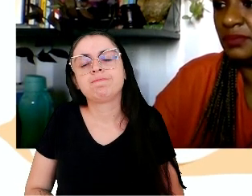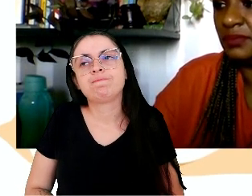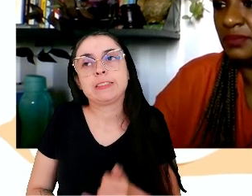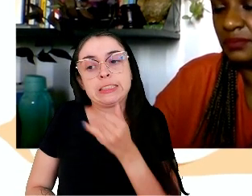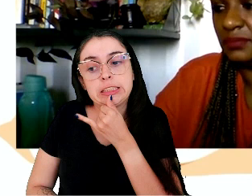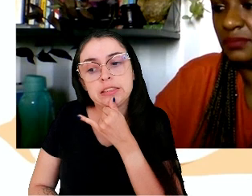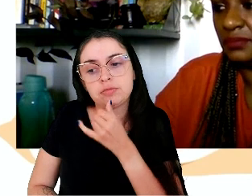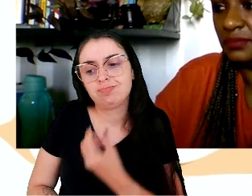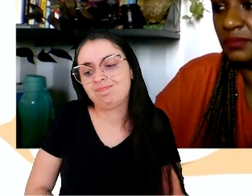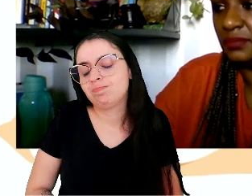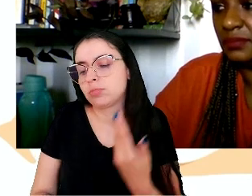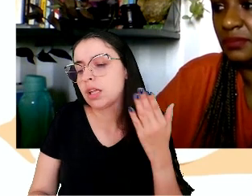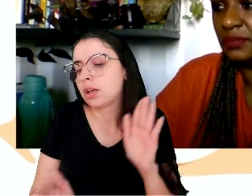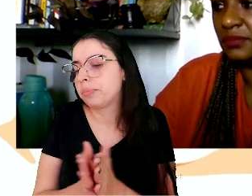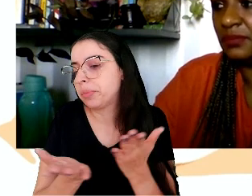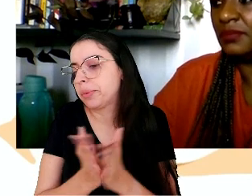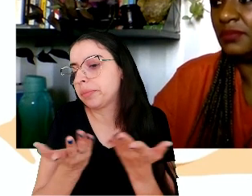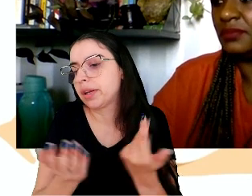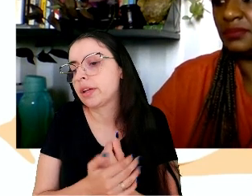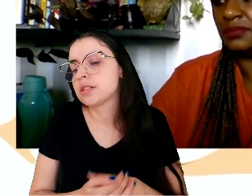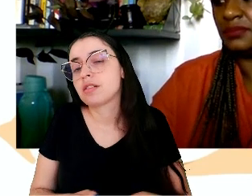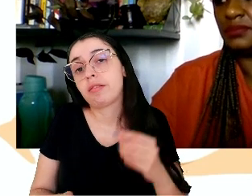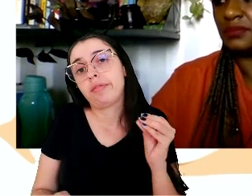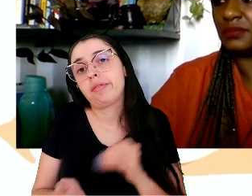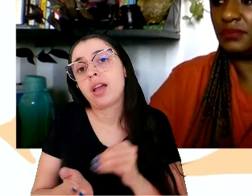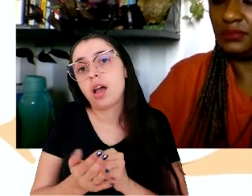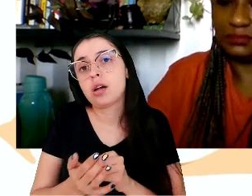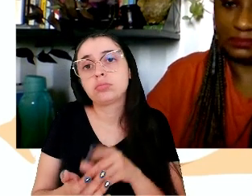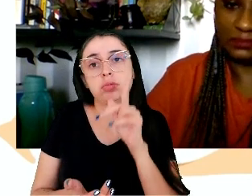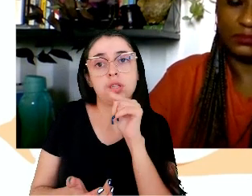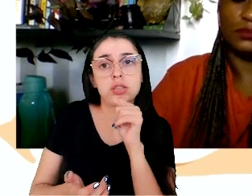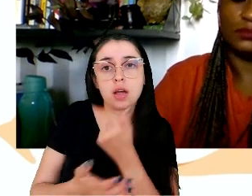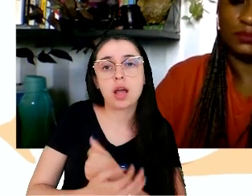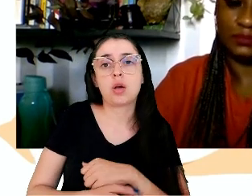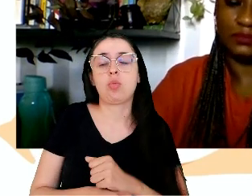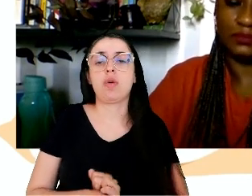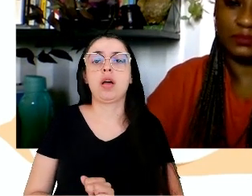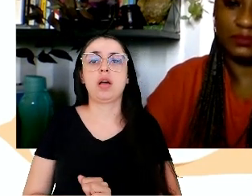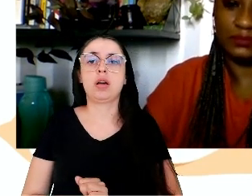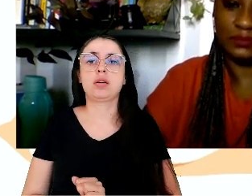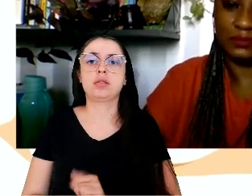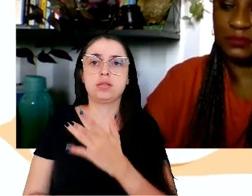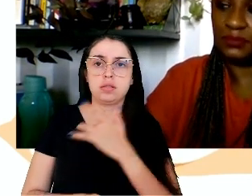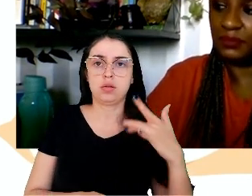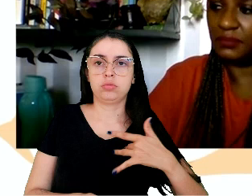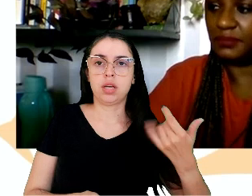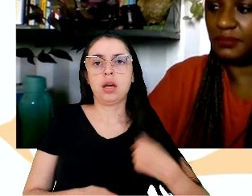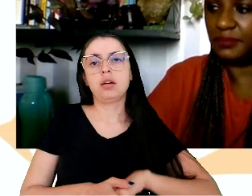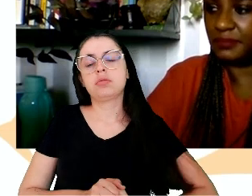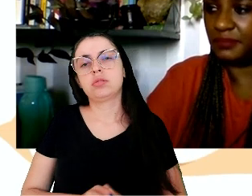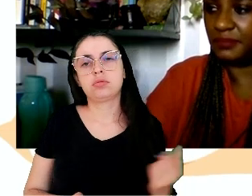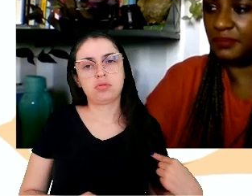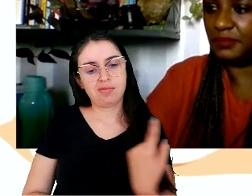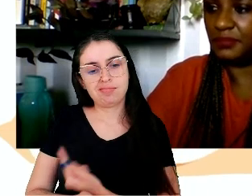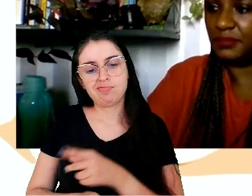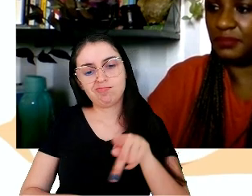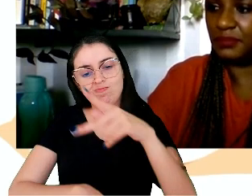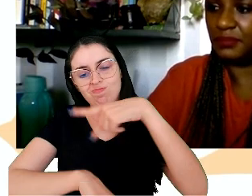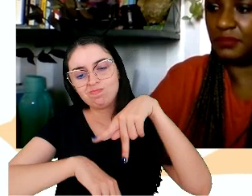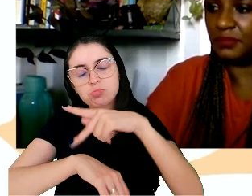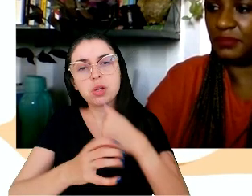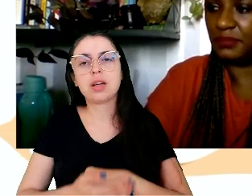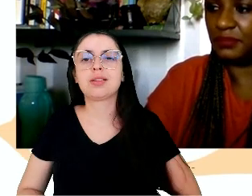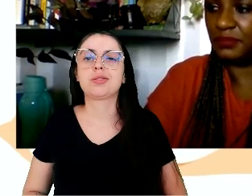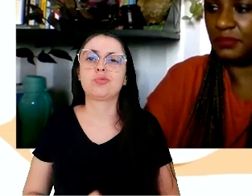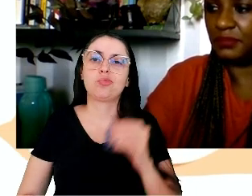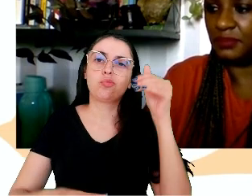miséria e a falta de saneamento básico, né, que nós temos no nosso país, votos, né,